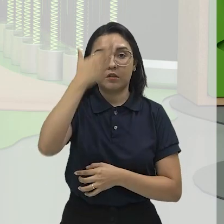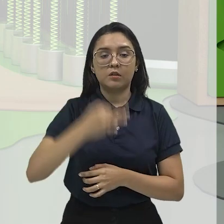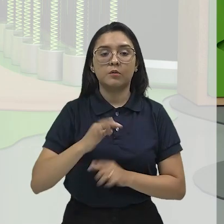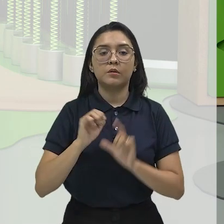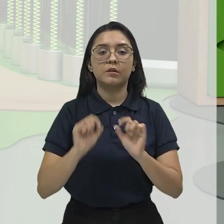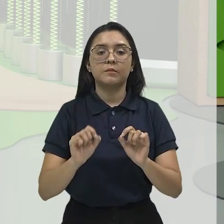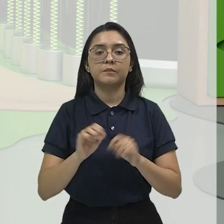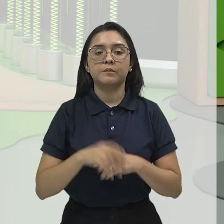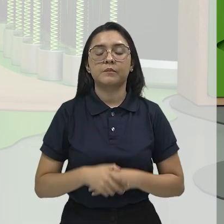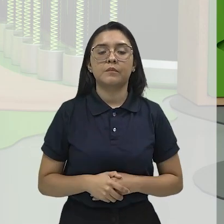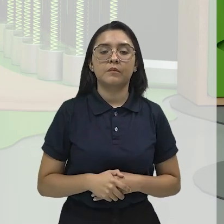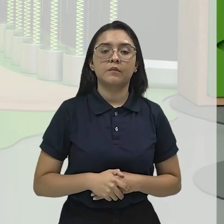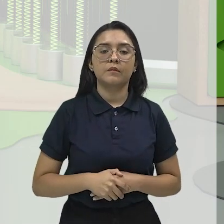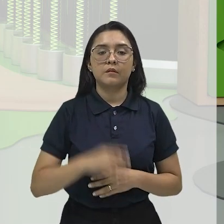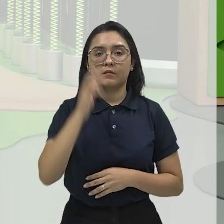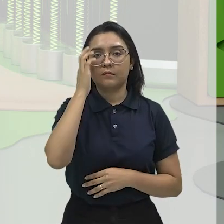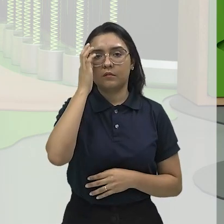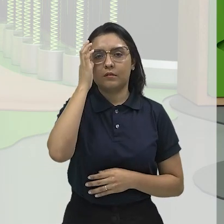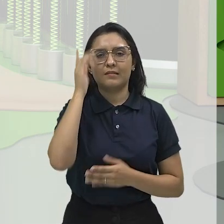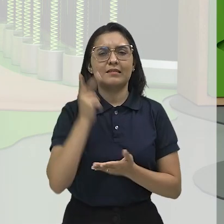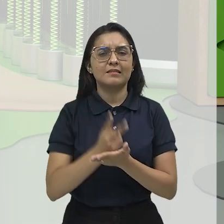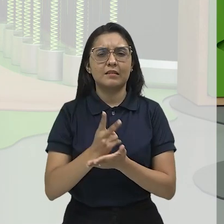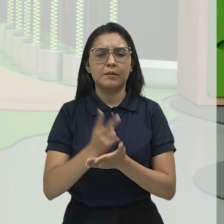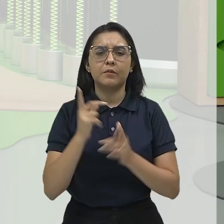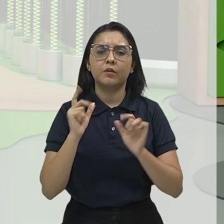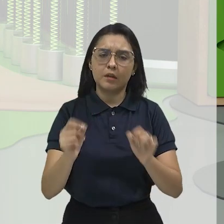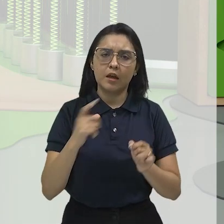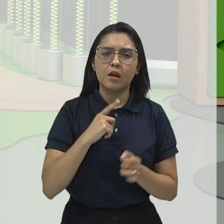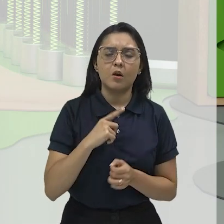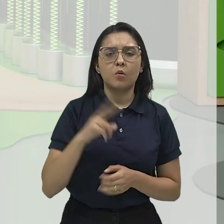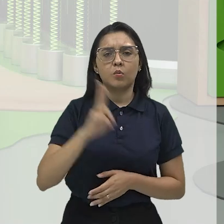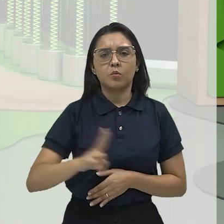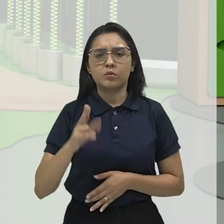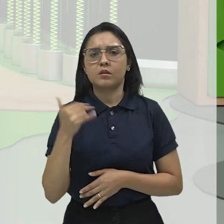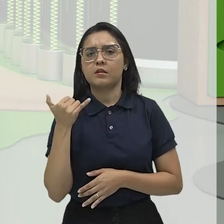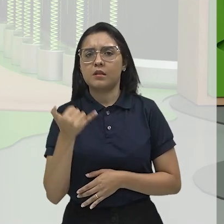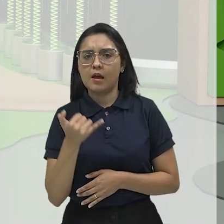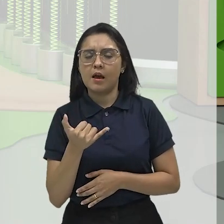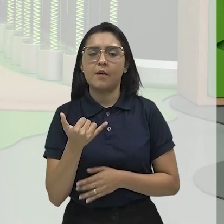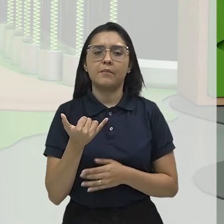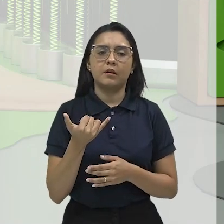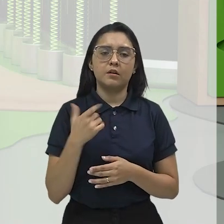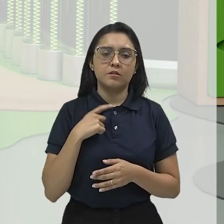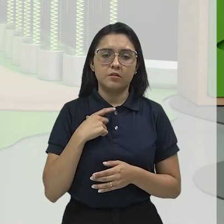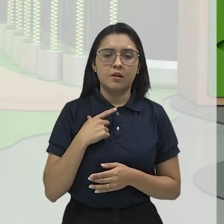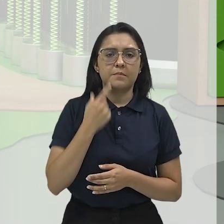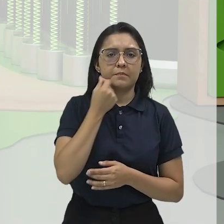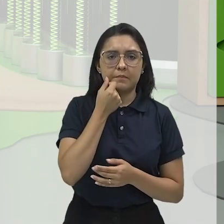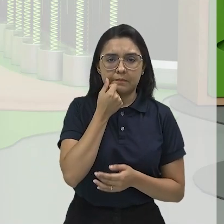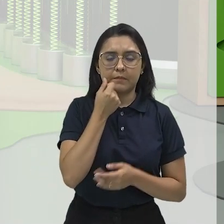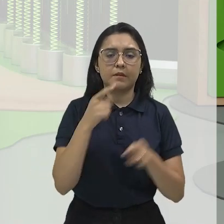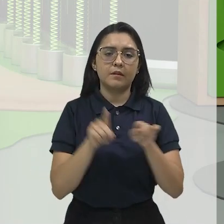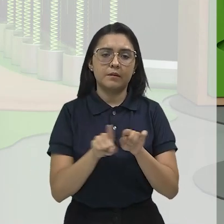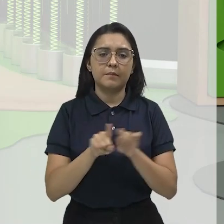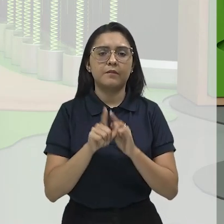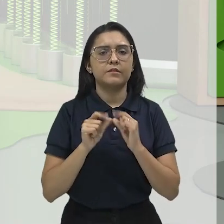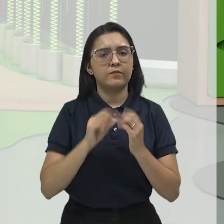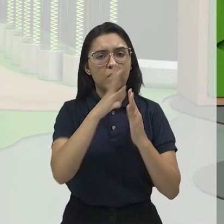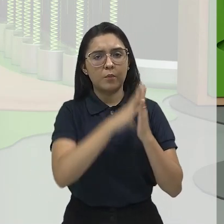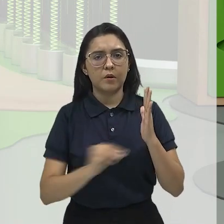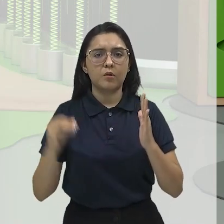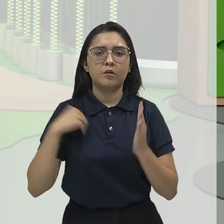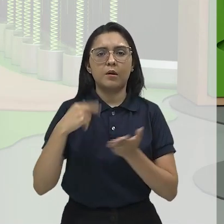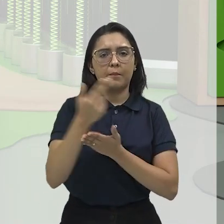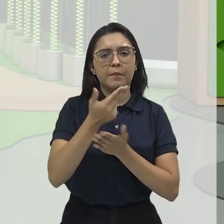processo, sempre peguem um lápis, caneta, lápis de cor e façam as imagens, né, reproduzam as imagens das nossas aulas para fixar melhor